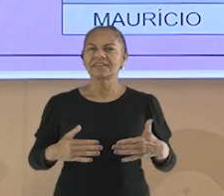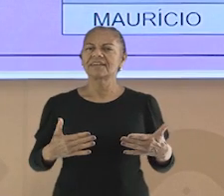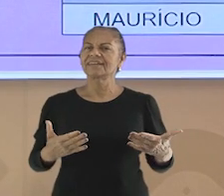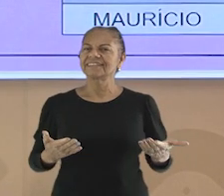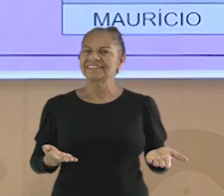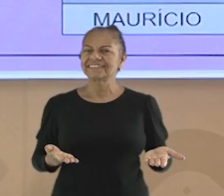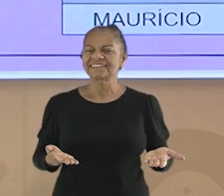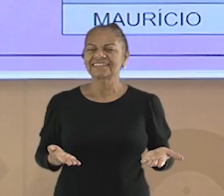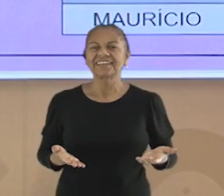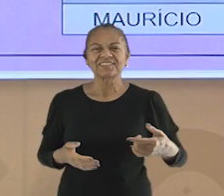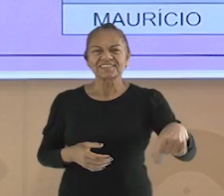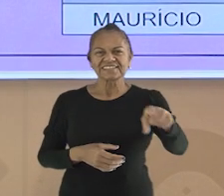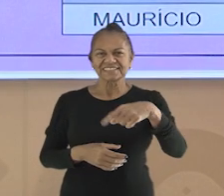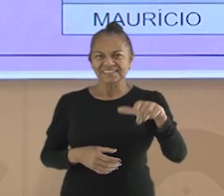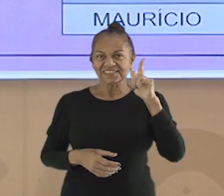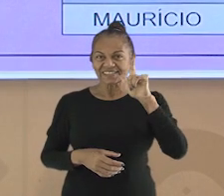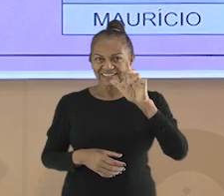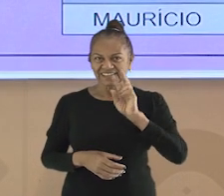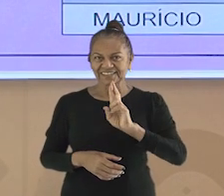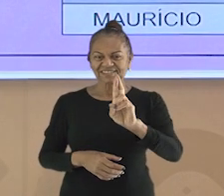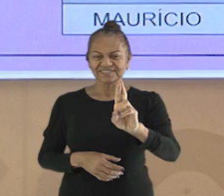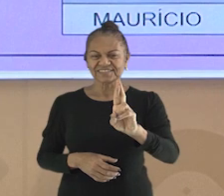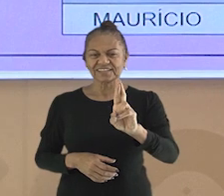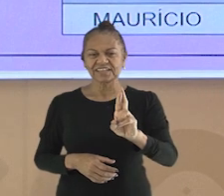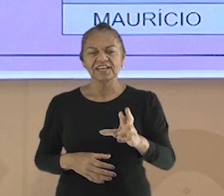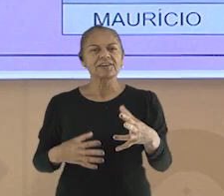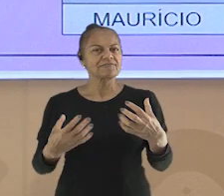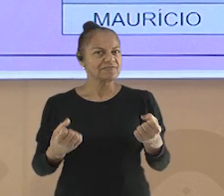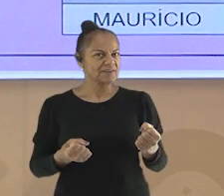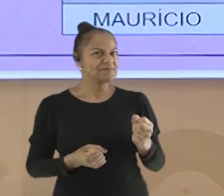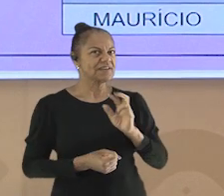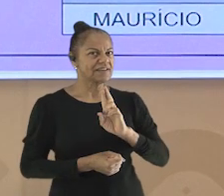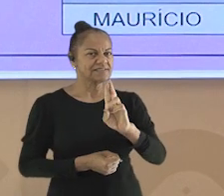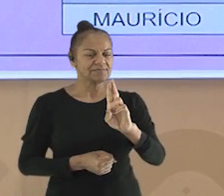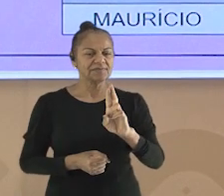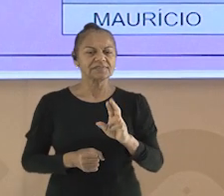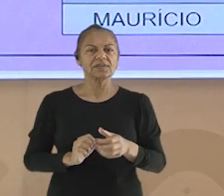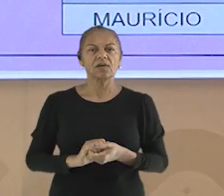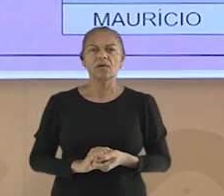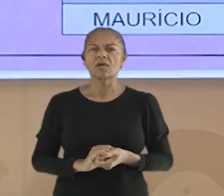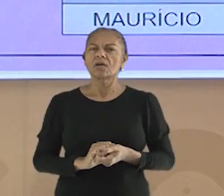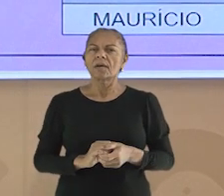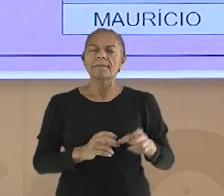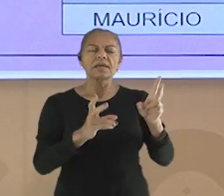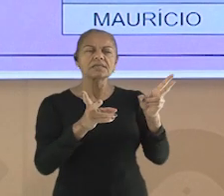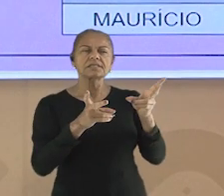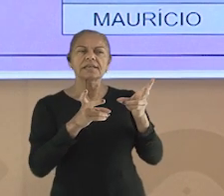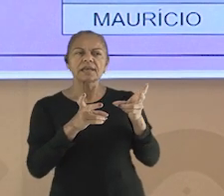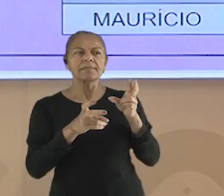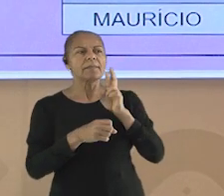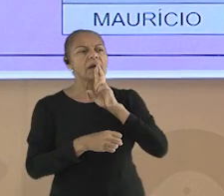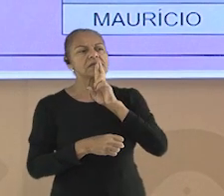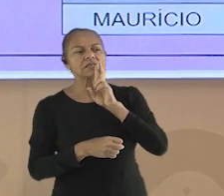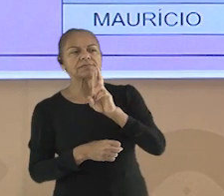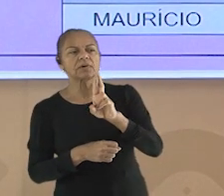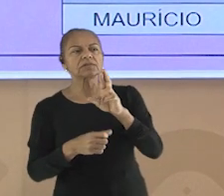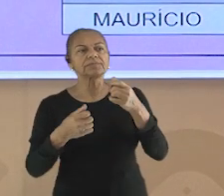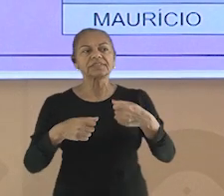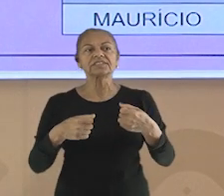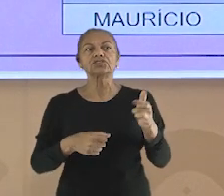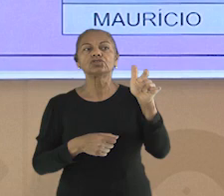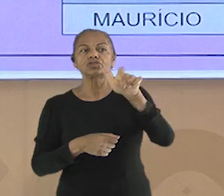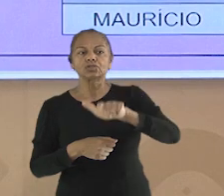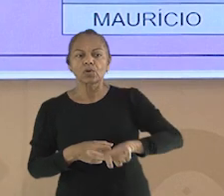E aí, pessoal? Conseguiram responder? Vamos conferir? Percebam que para responder,